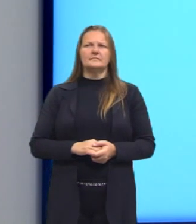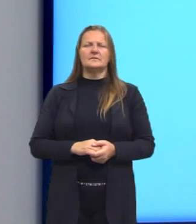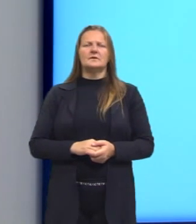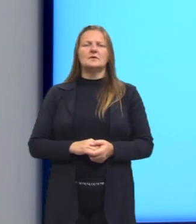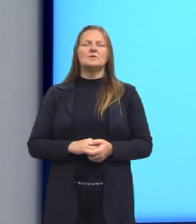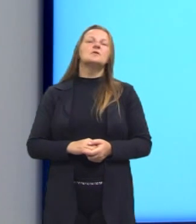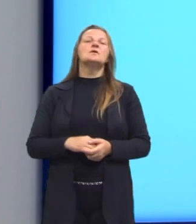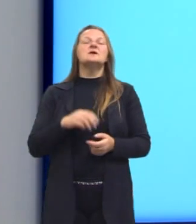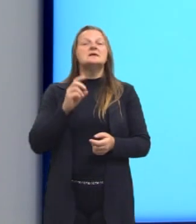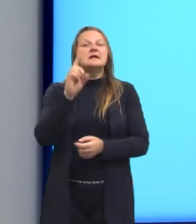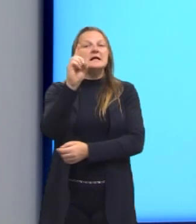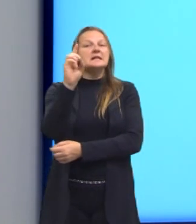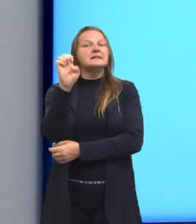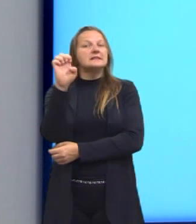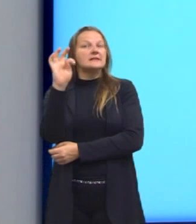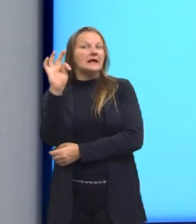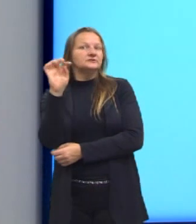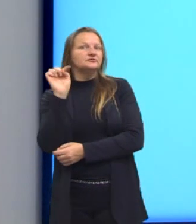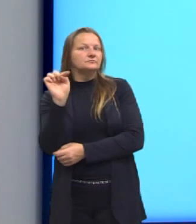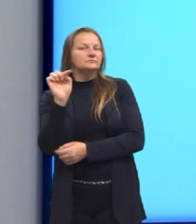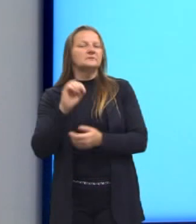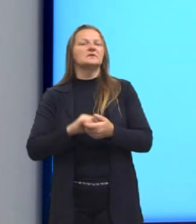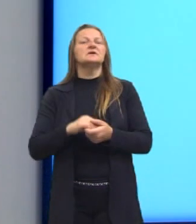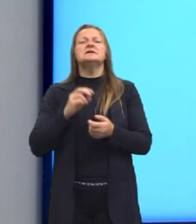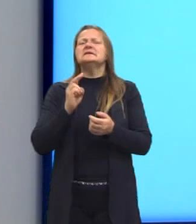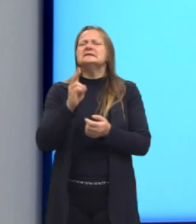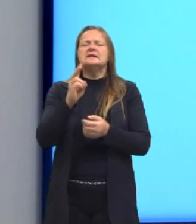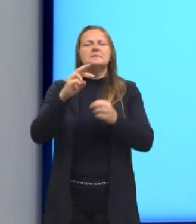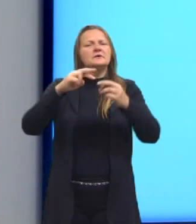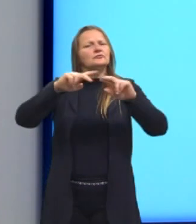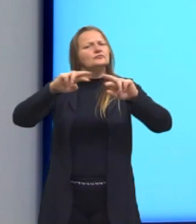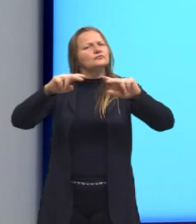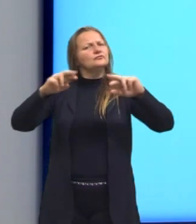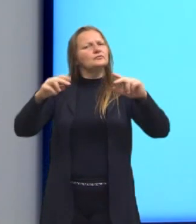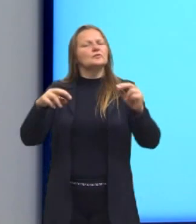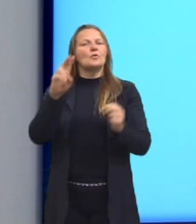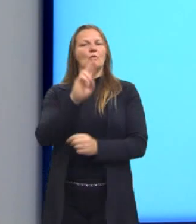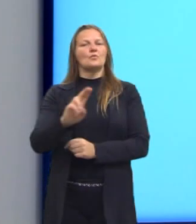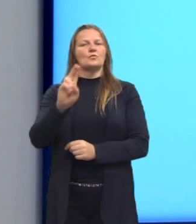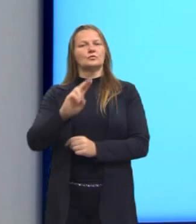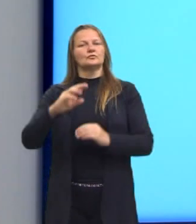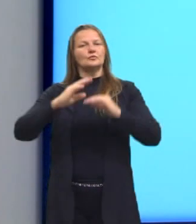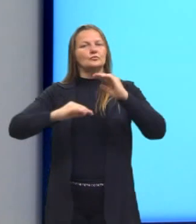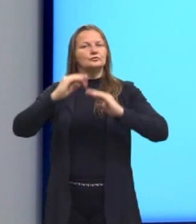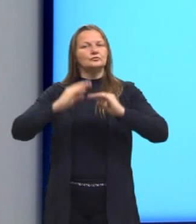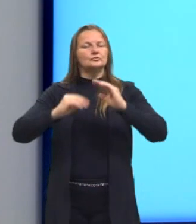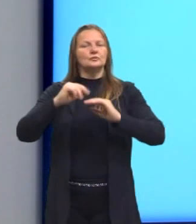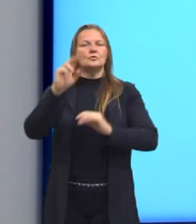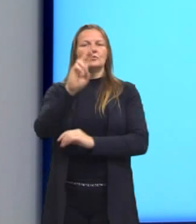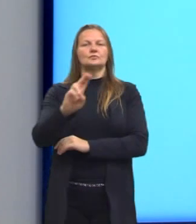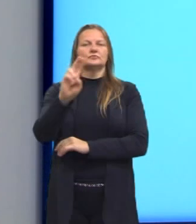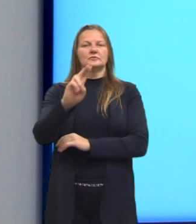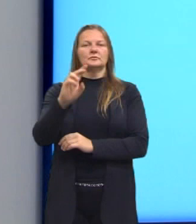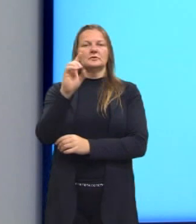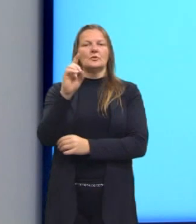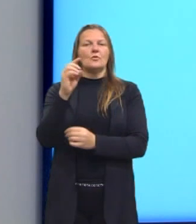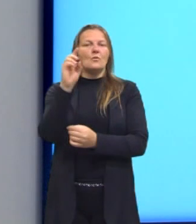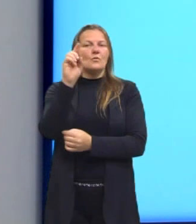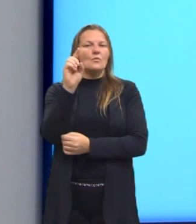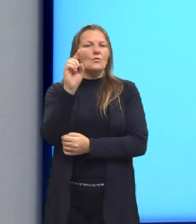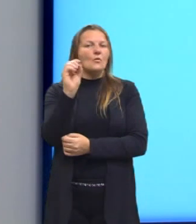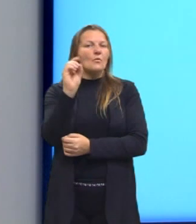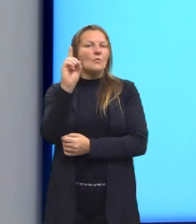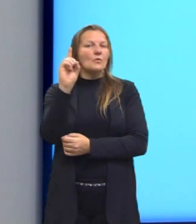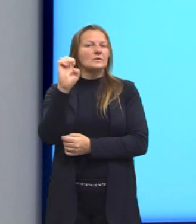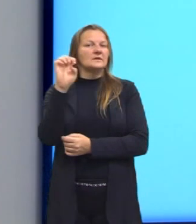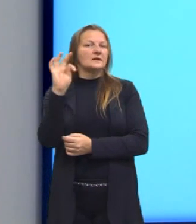O determinante de uma matriz possui várias aplicações atualmente. Nós utilizamos o determinante para